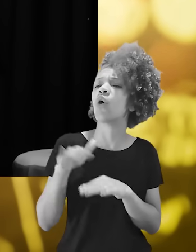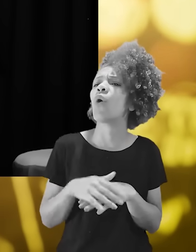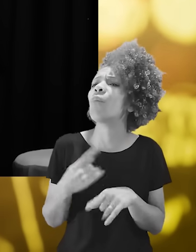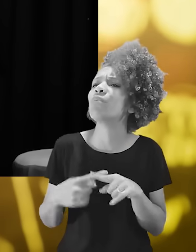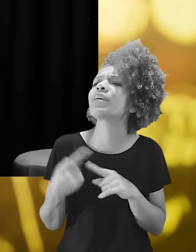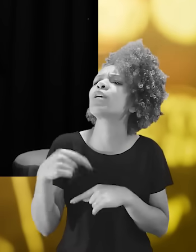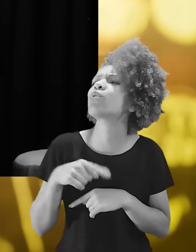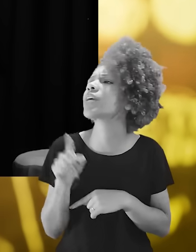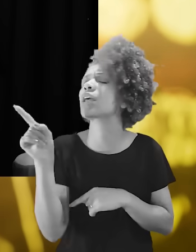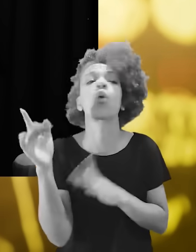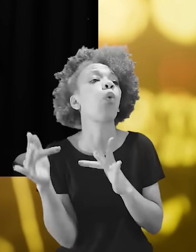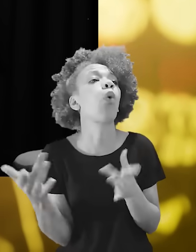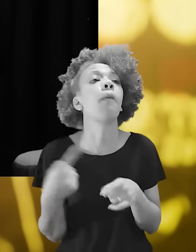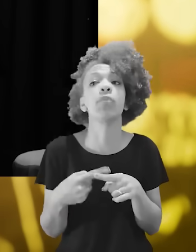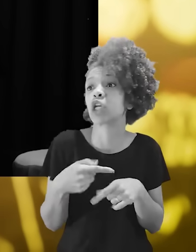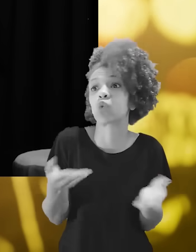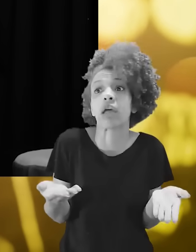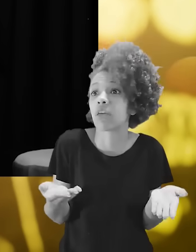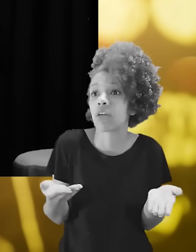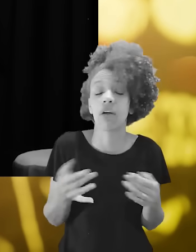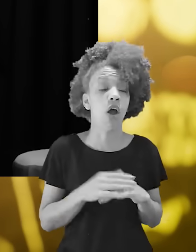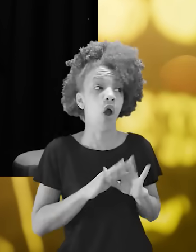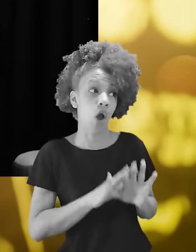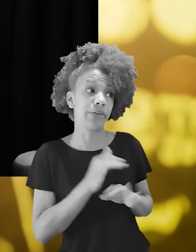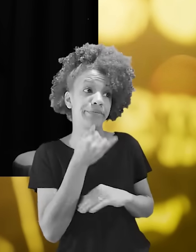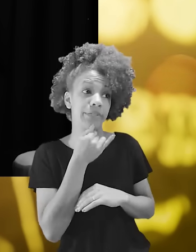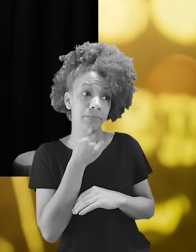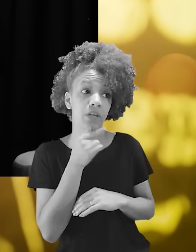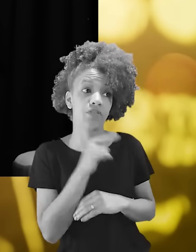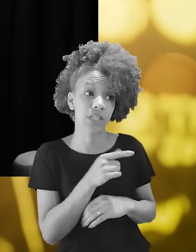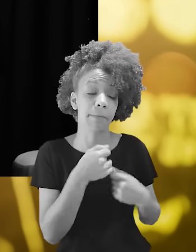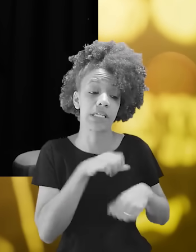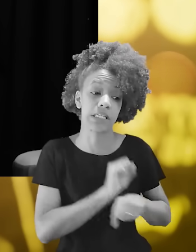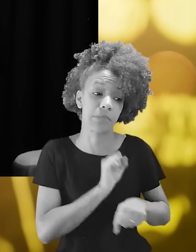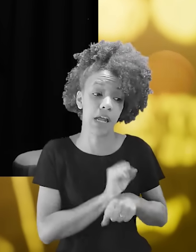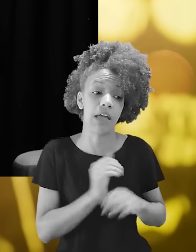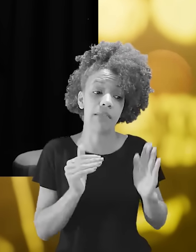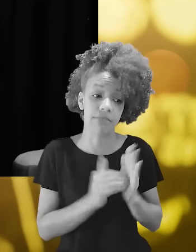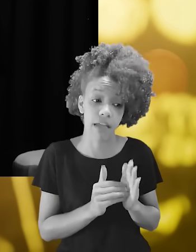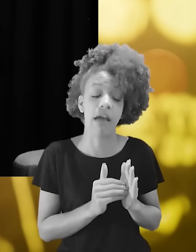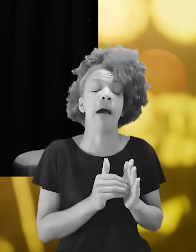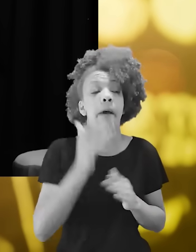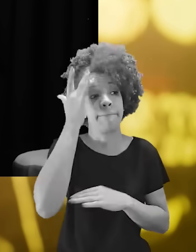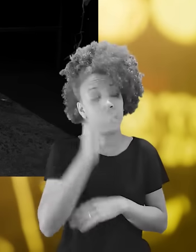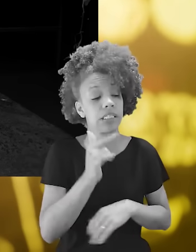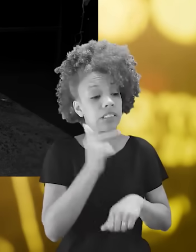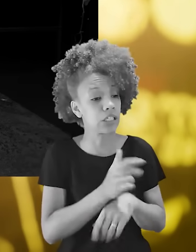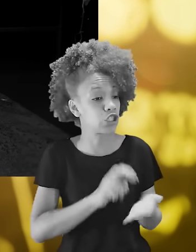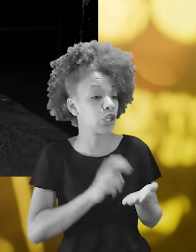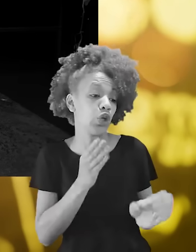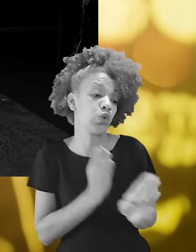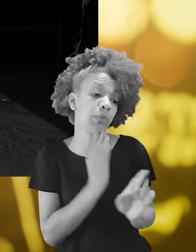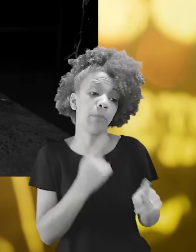querido por que que eu tô aqui ele tá lá e eu não sei por que eu tô aqui ela falou assim olha infelizmente vocês vão ter que esperar até amanhã à 7 horas da manhã para descobrir Por que que